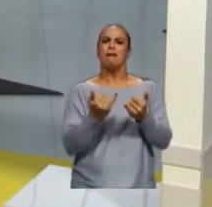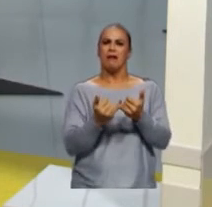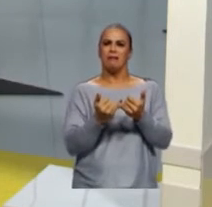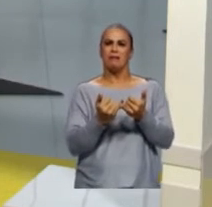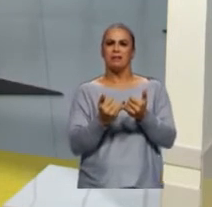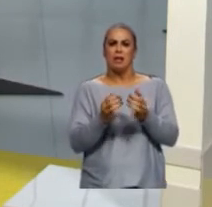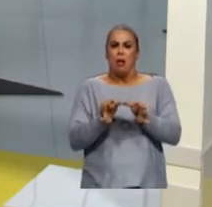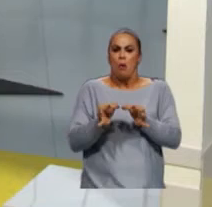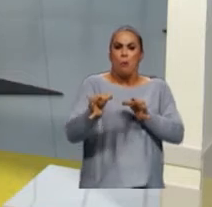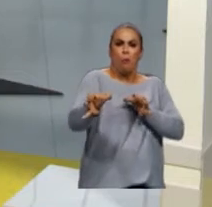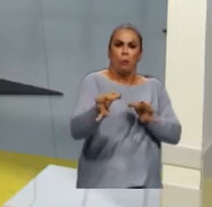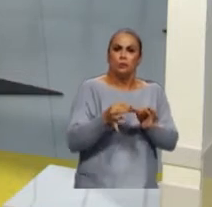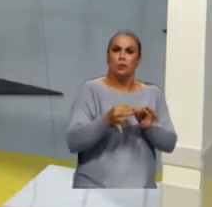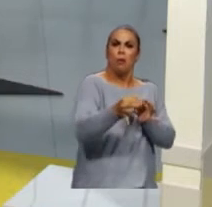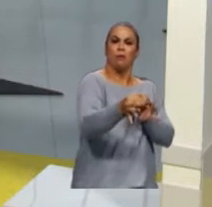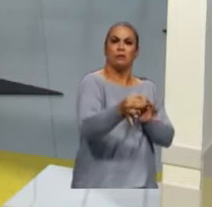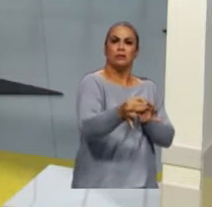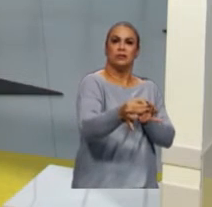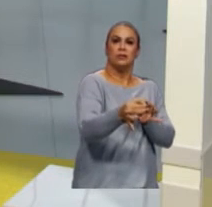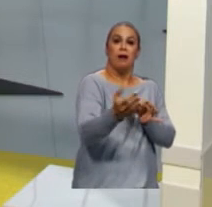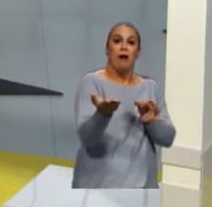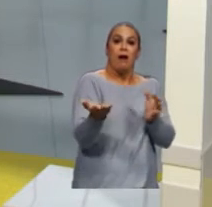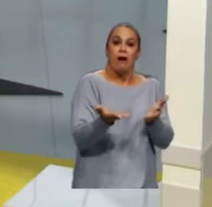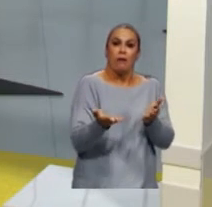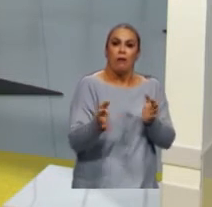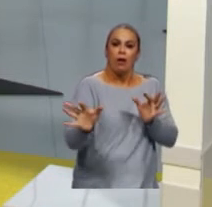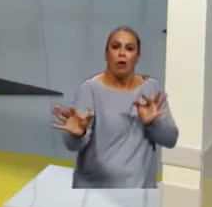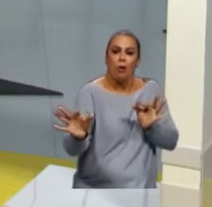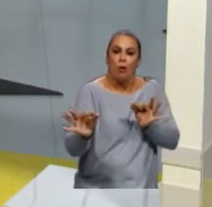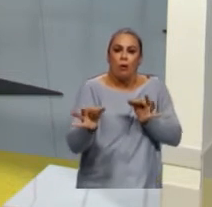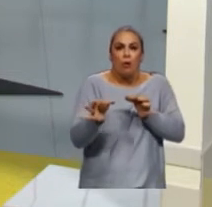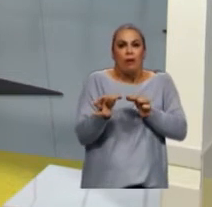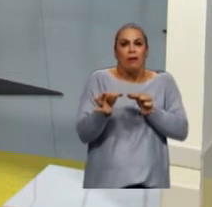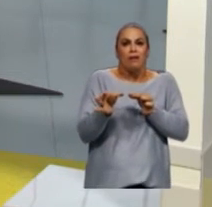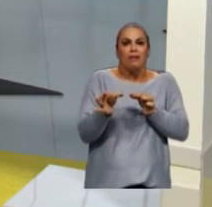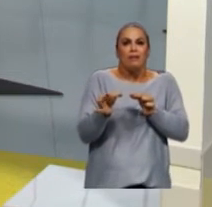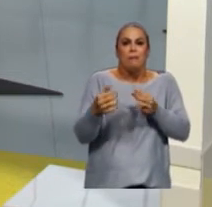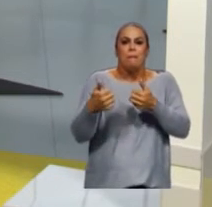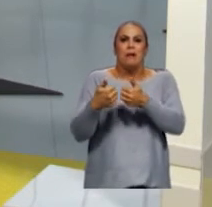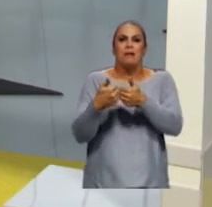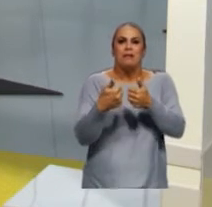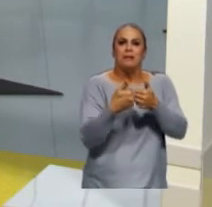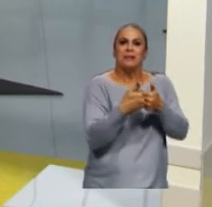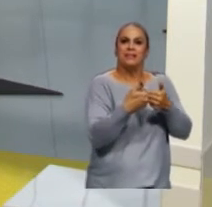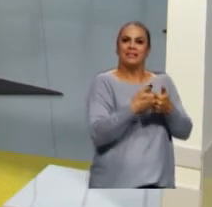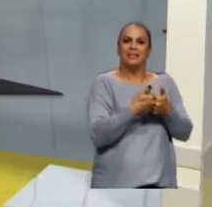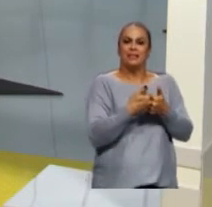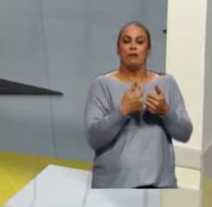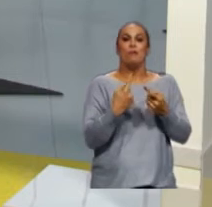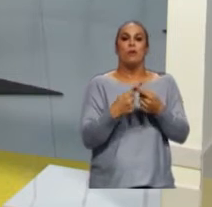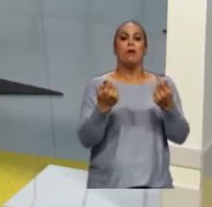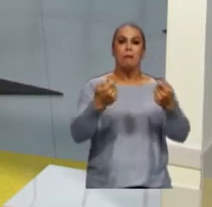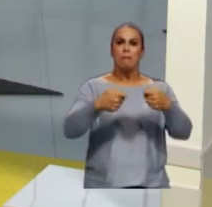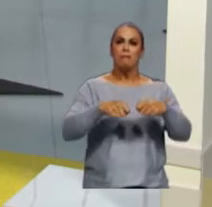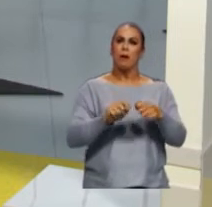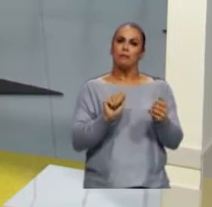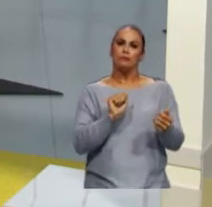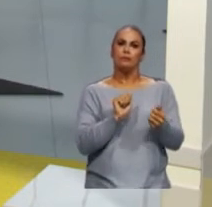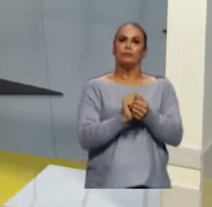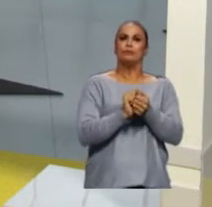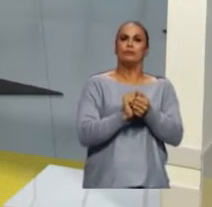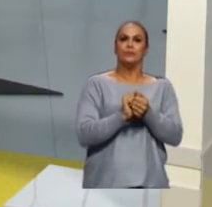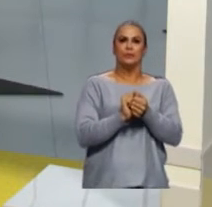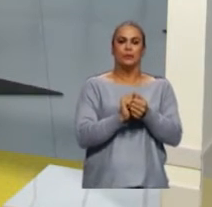Essa redução acaba estando associada a essa proximidade que nos é dada